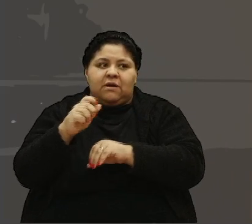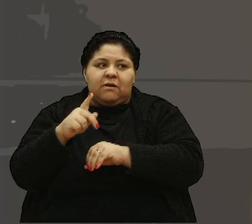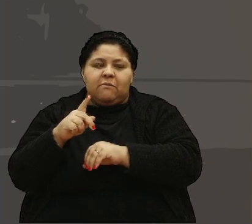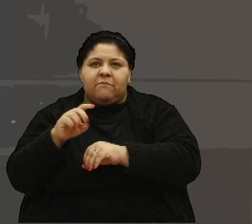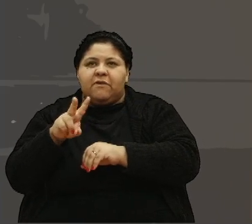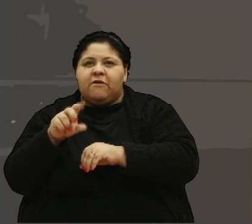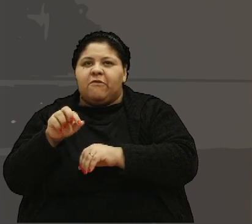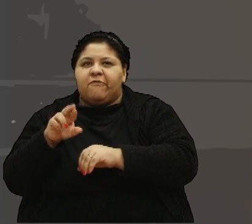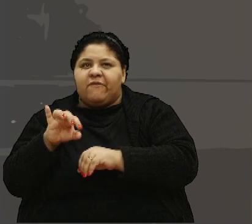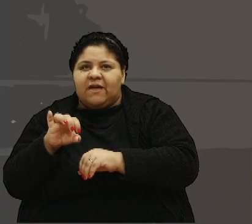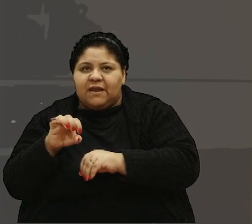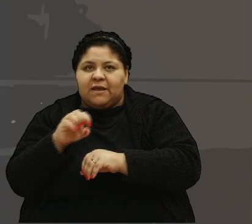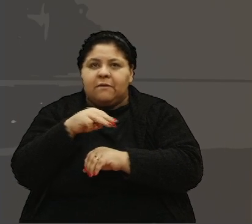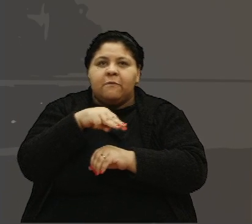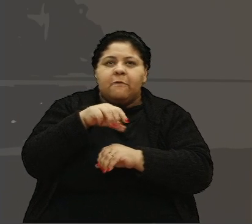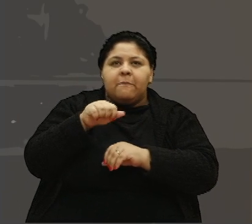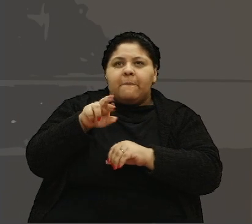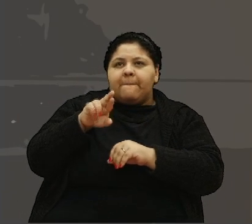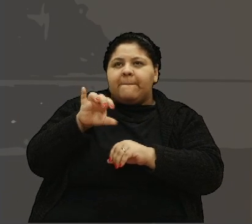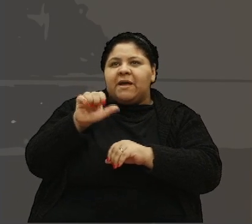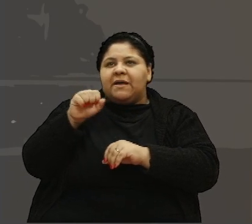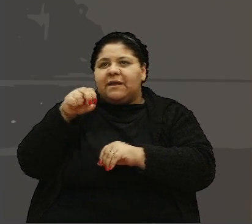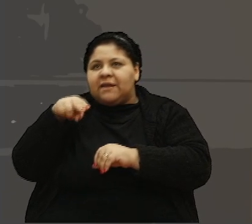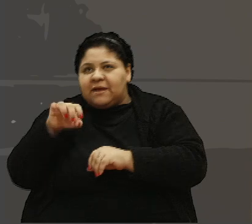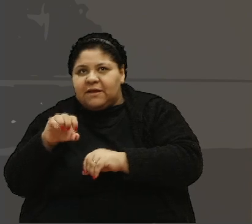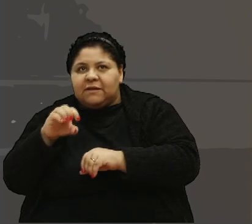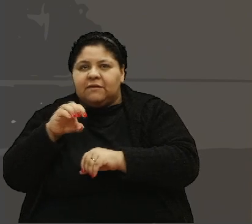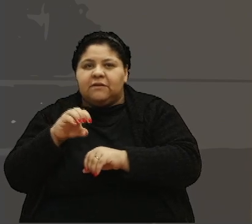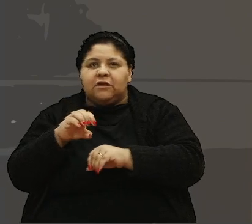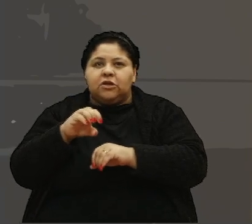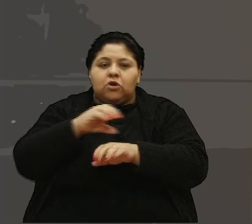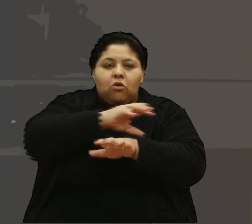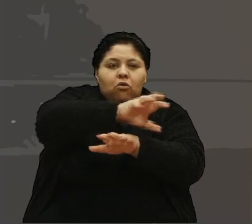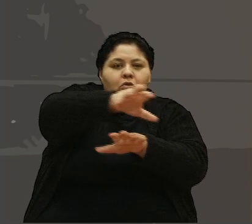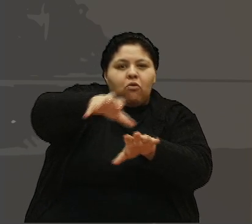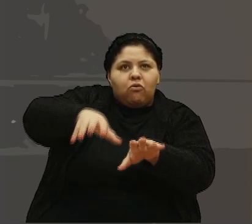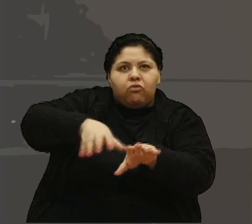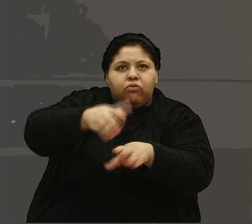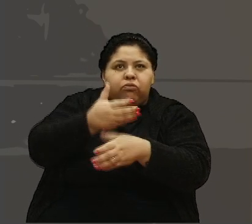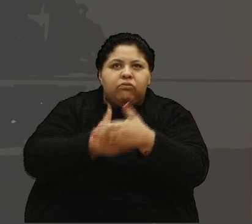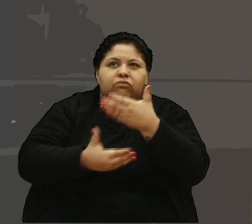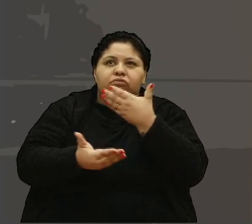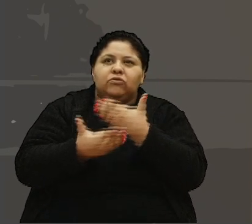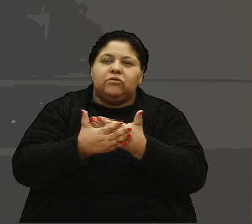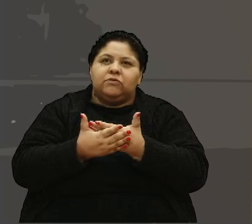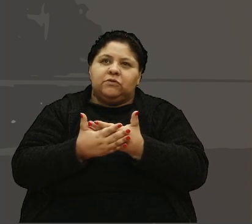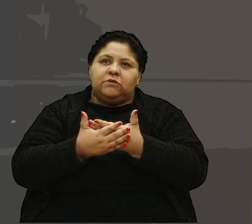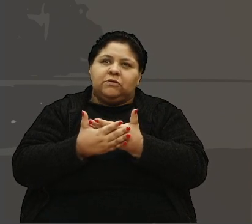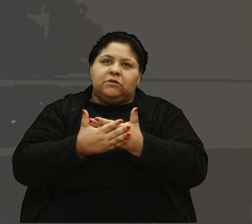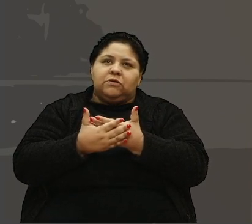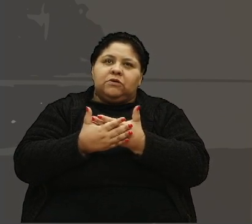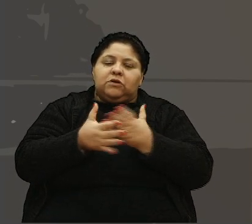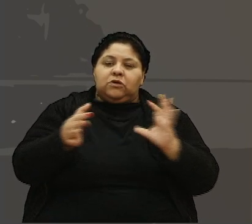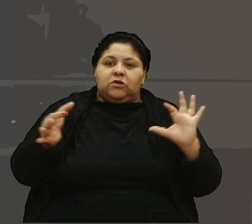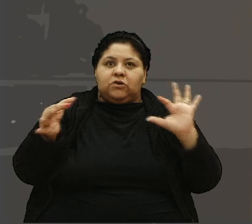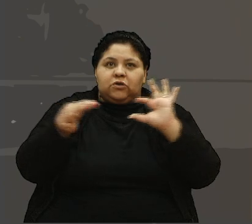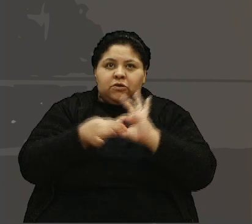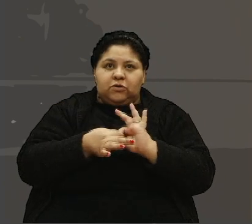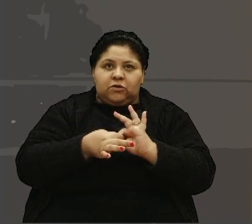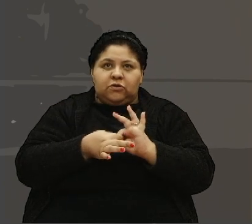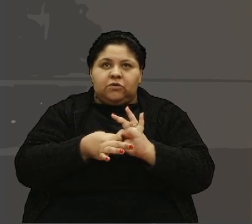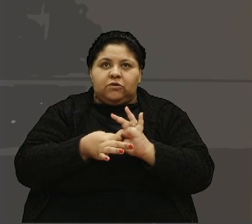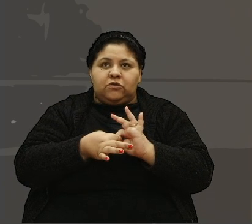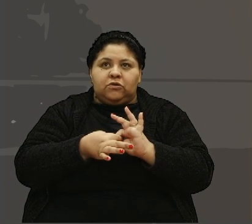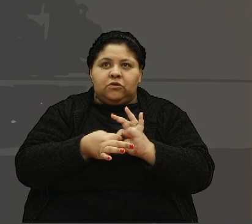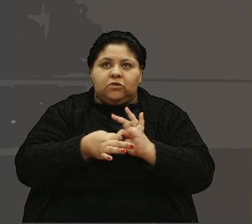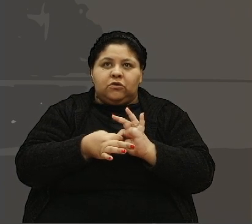a Mariane, ali toda aquela parte que irá ligar, né, como via